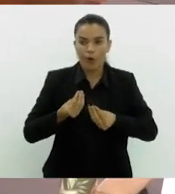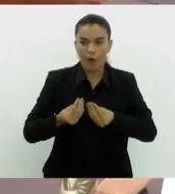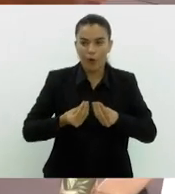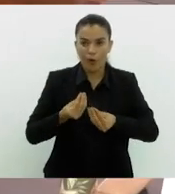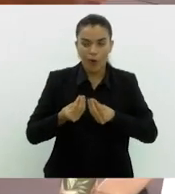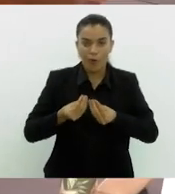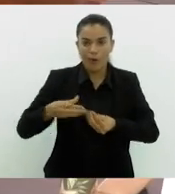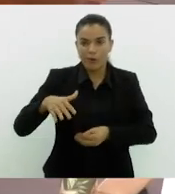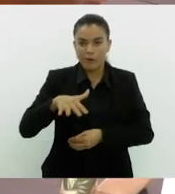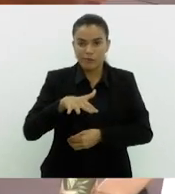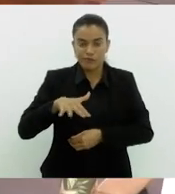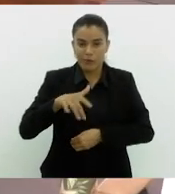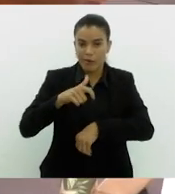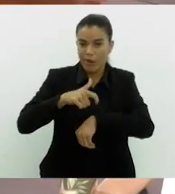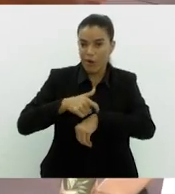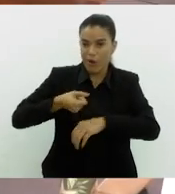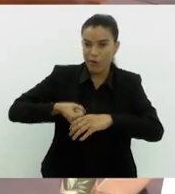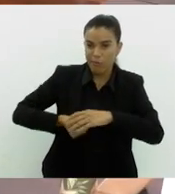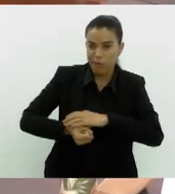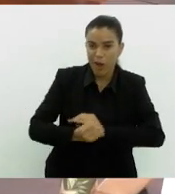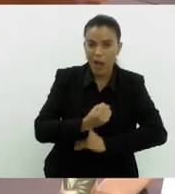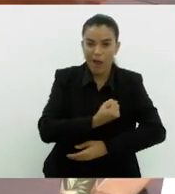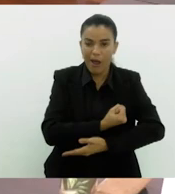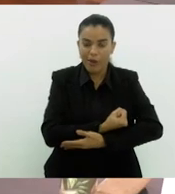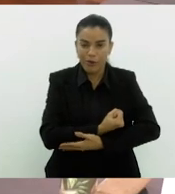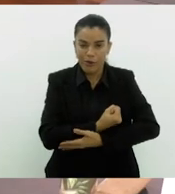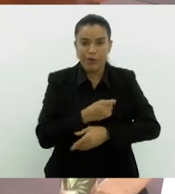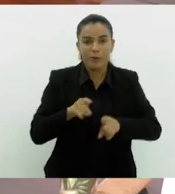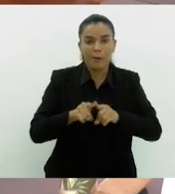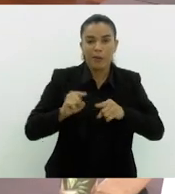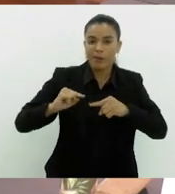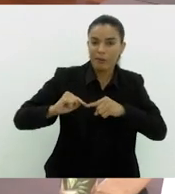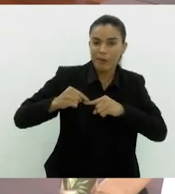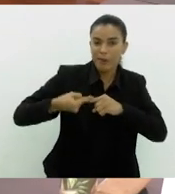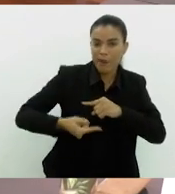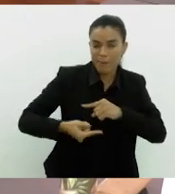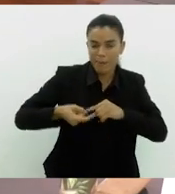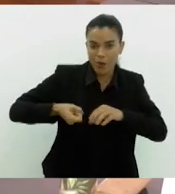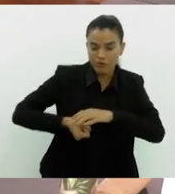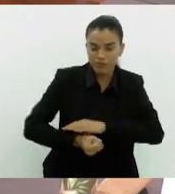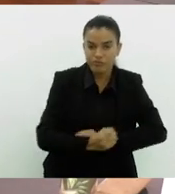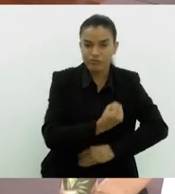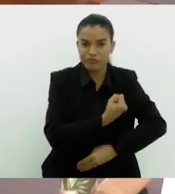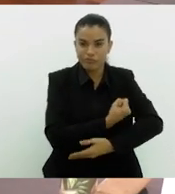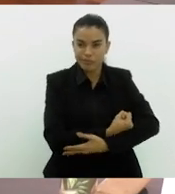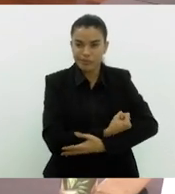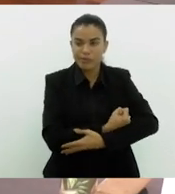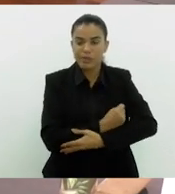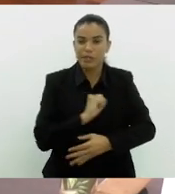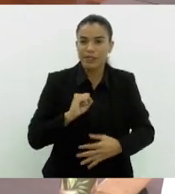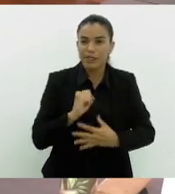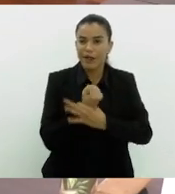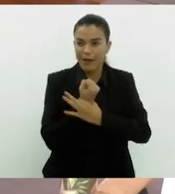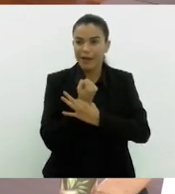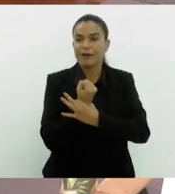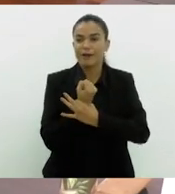uma situação na hora do parto, depois do parto e no puerpério, né? A gente sabe, que assegure ela,